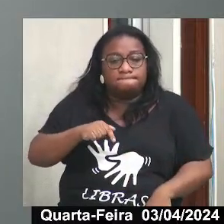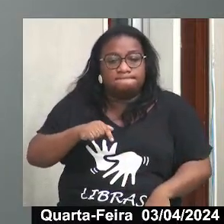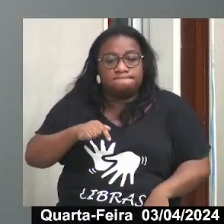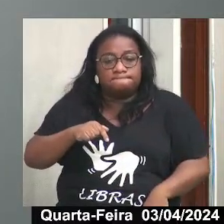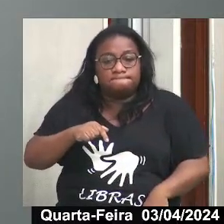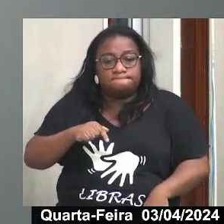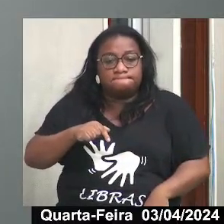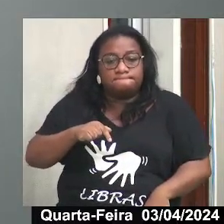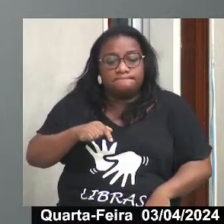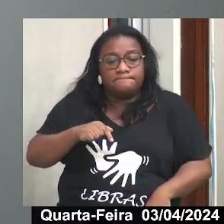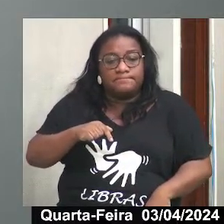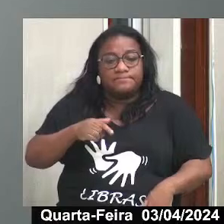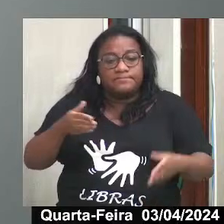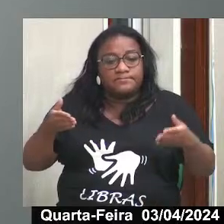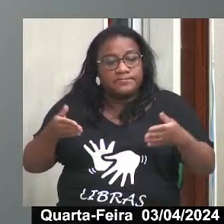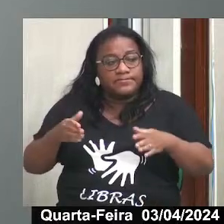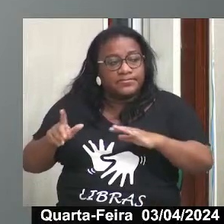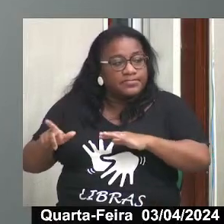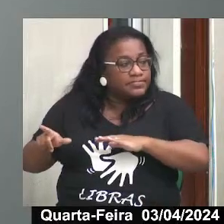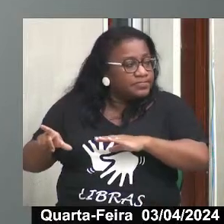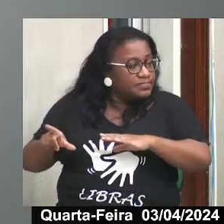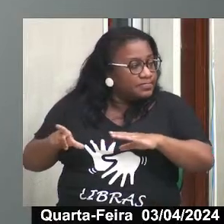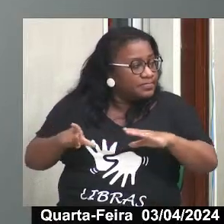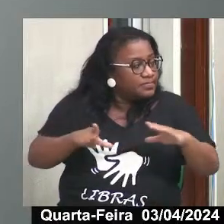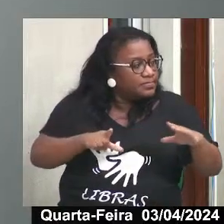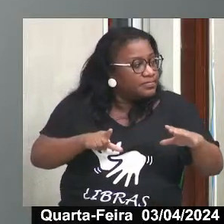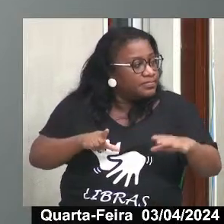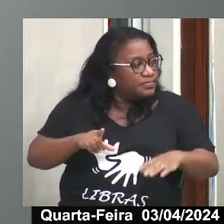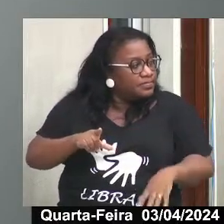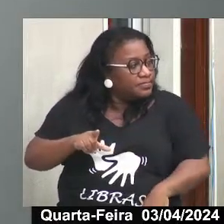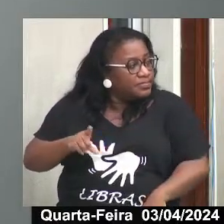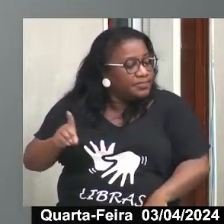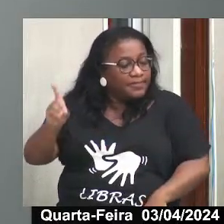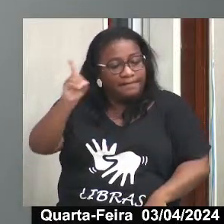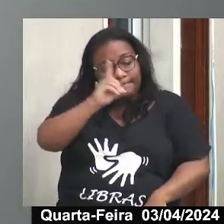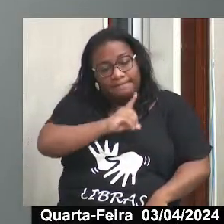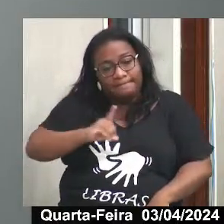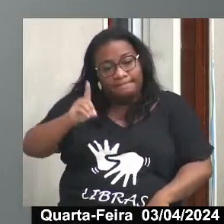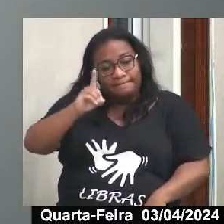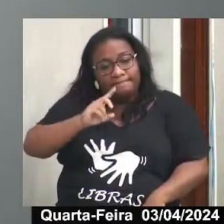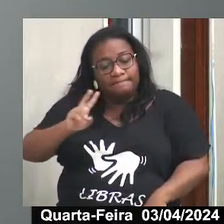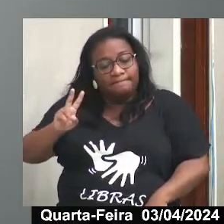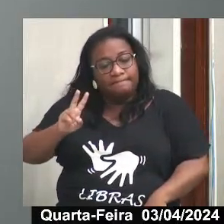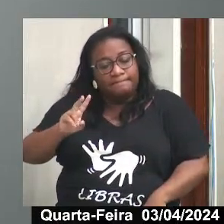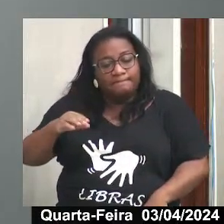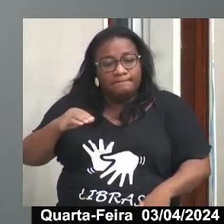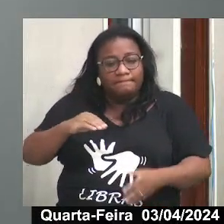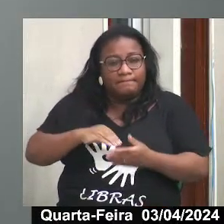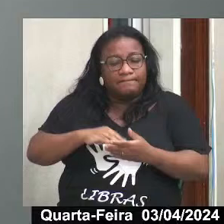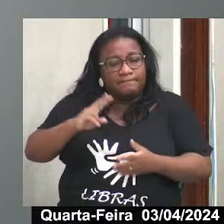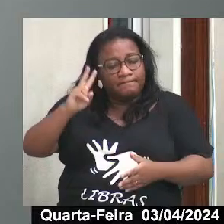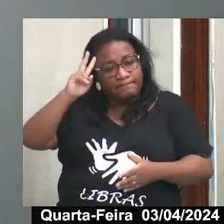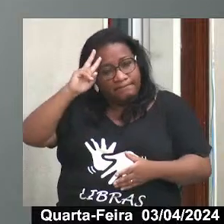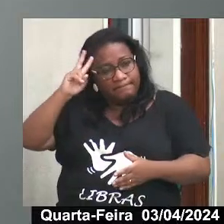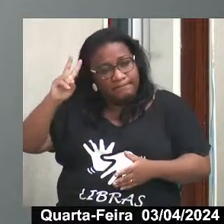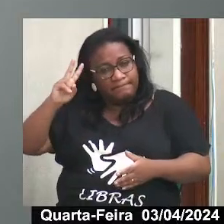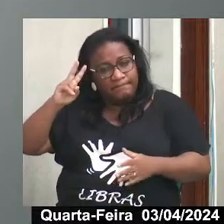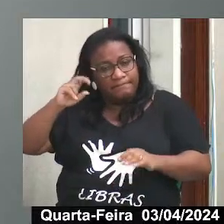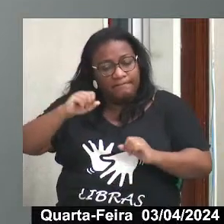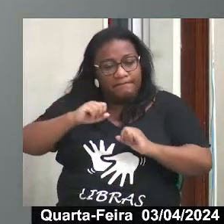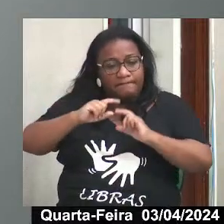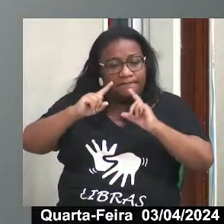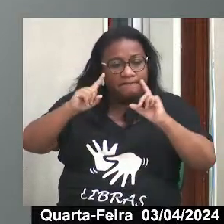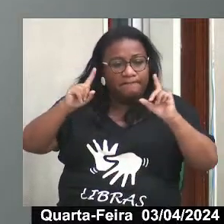começar dizendo que essa semana, de domingo para segunda, eu fui